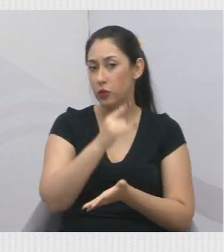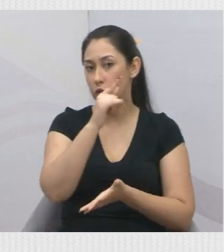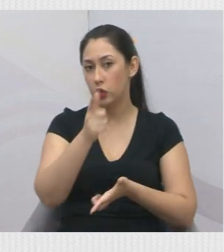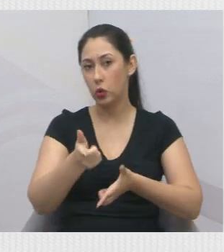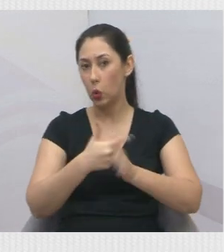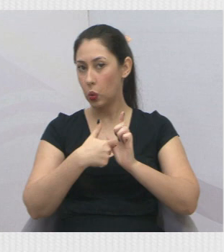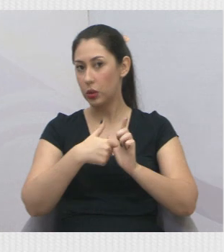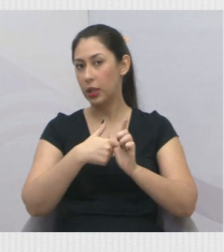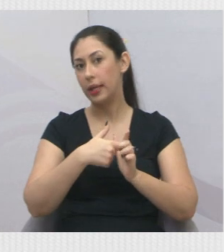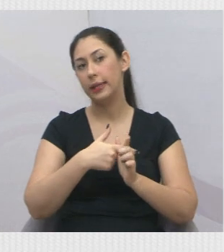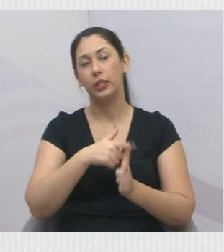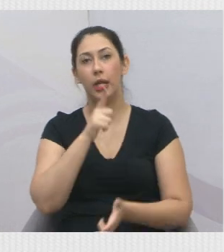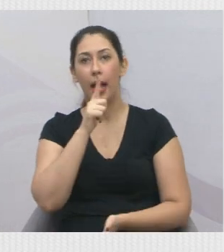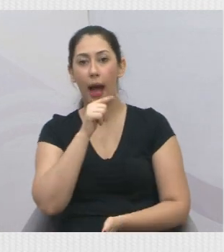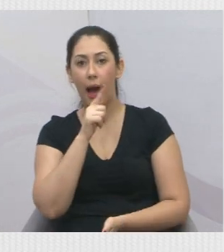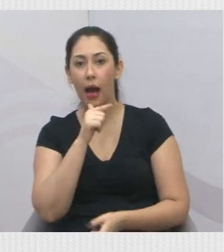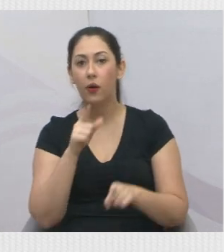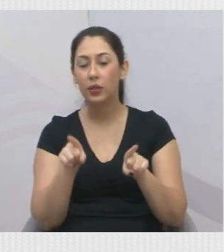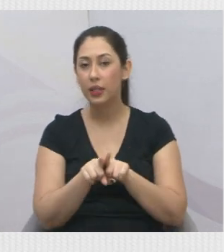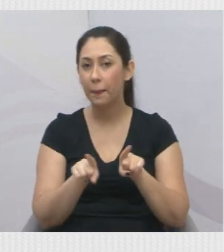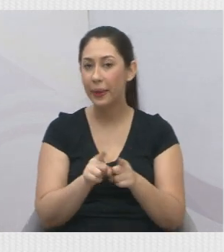esgoto do município.